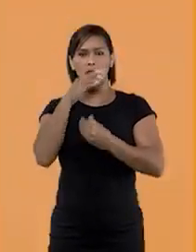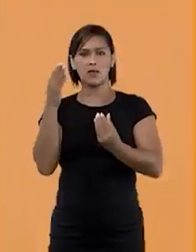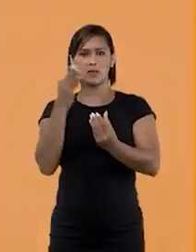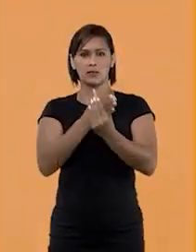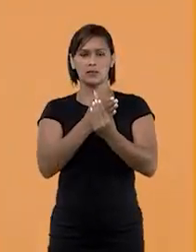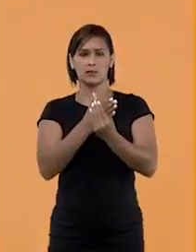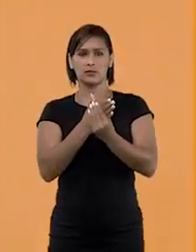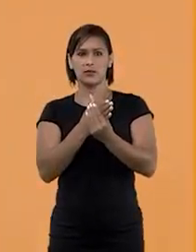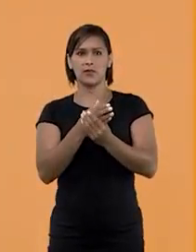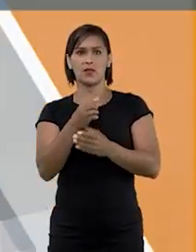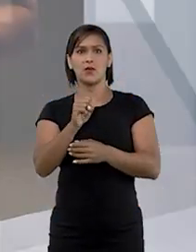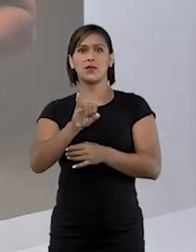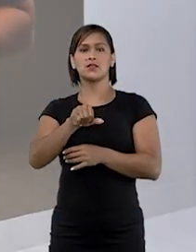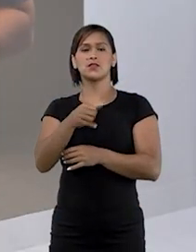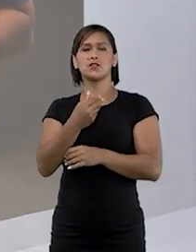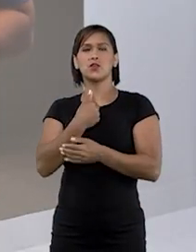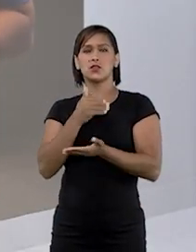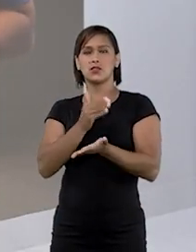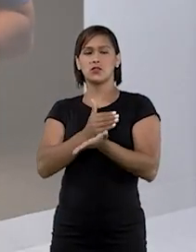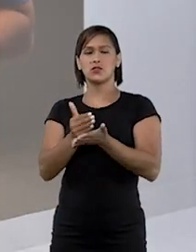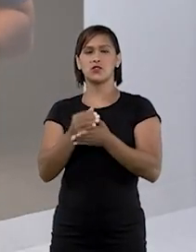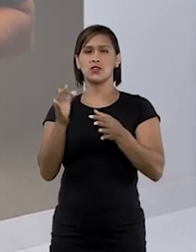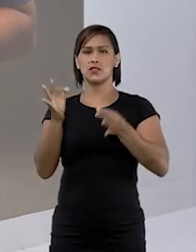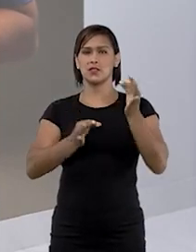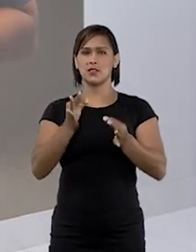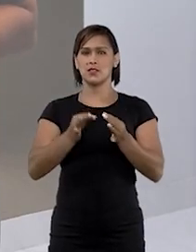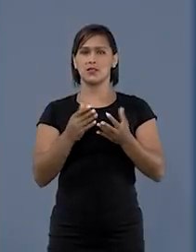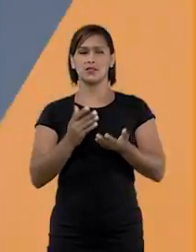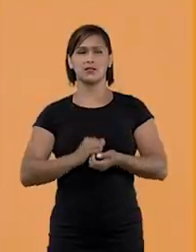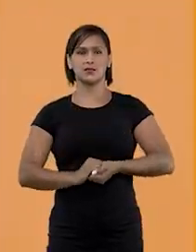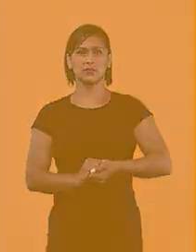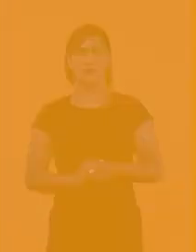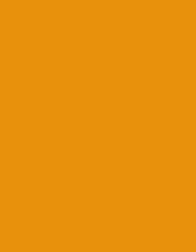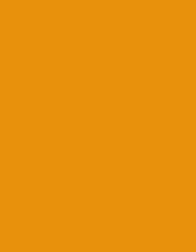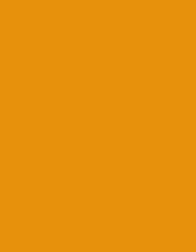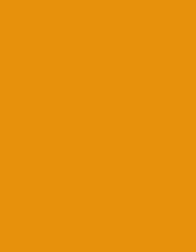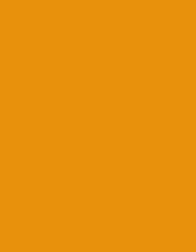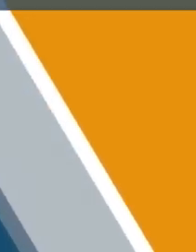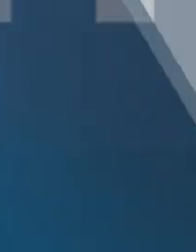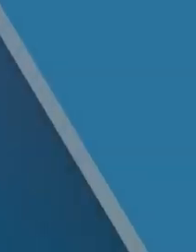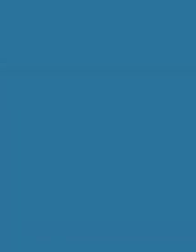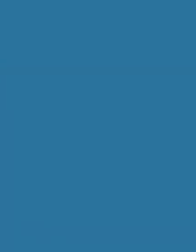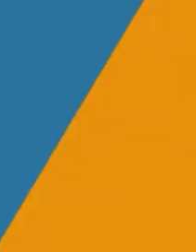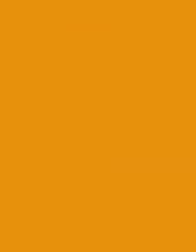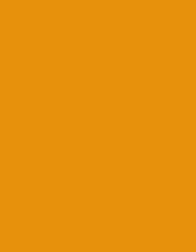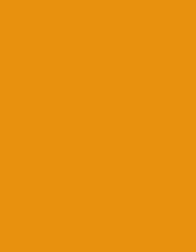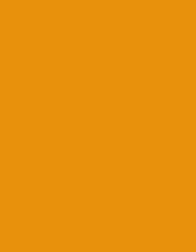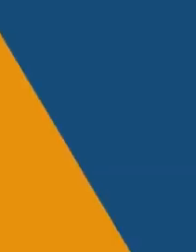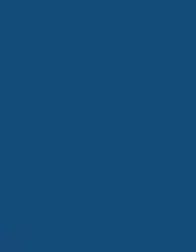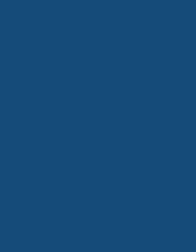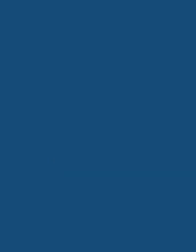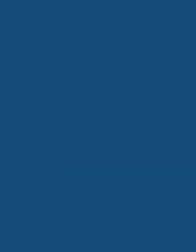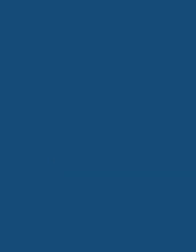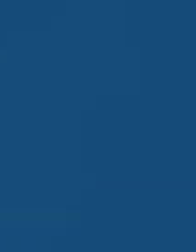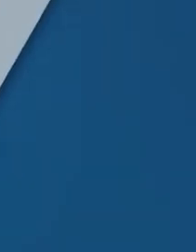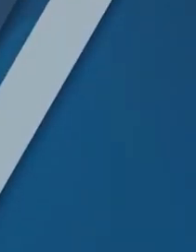automática dos processos o STJ notícias começa agora é